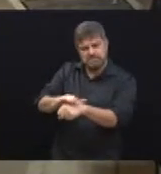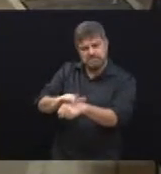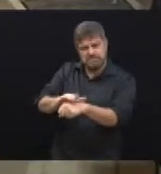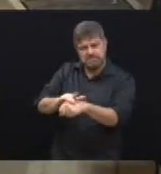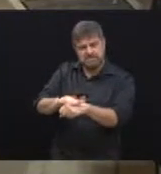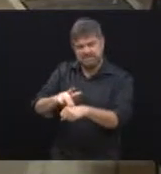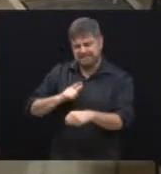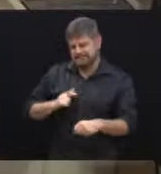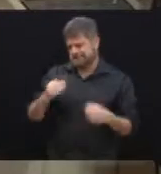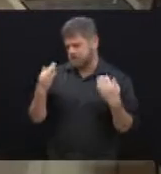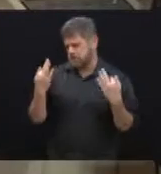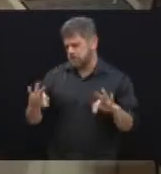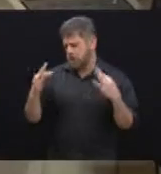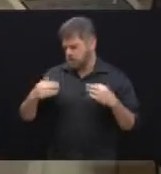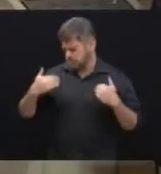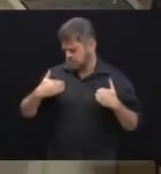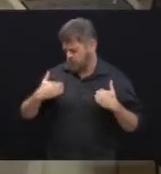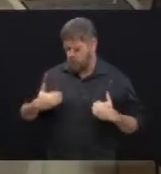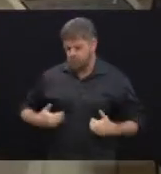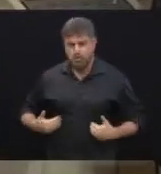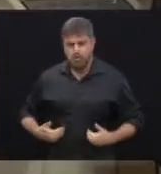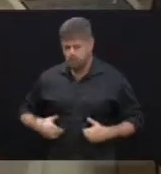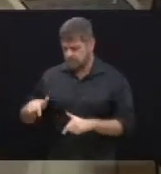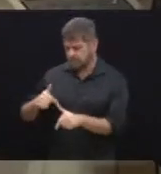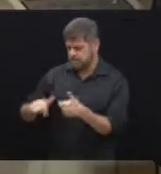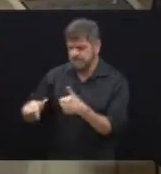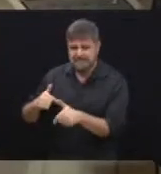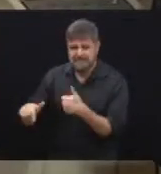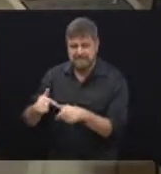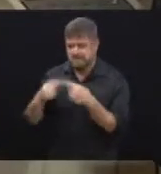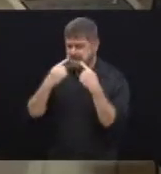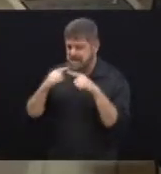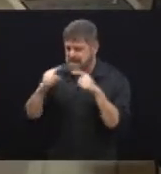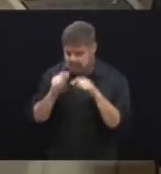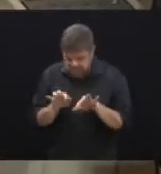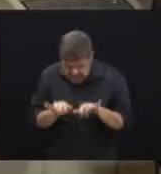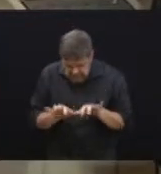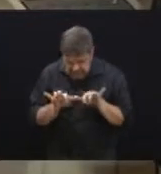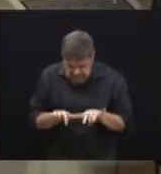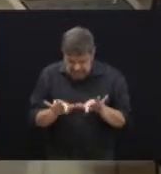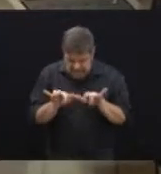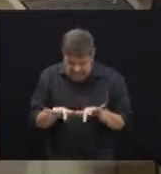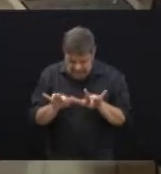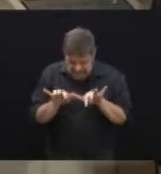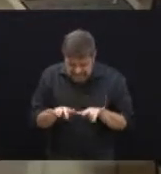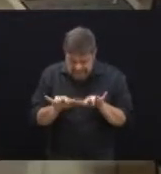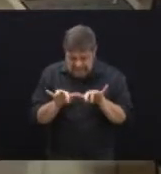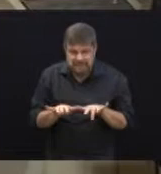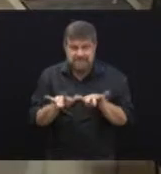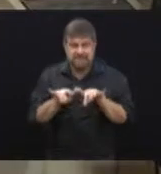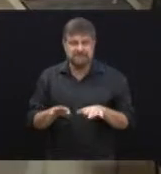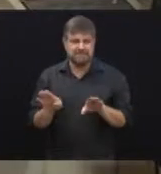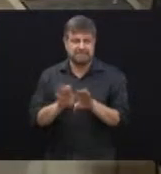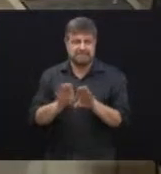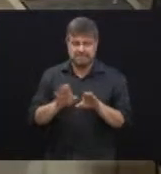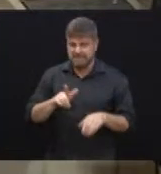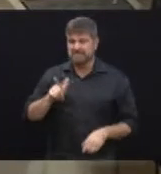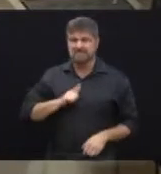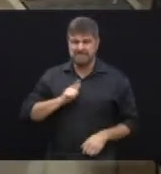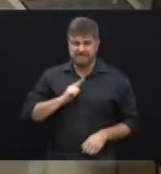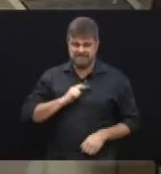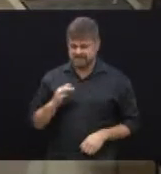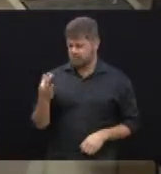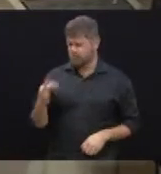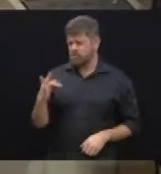doença de fibromialgia, doença laboral, de teclar mesmo nos eletrônicos, essas coisas,